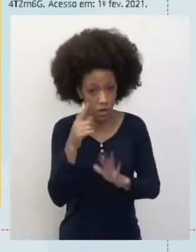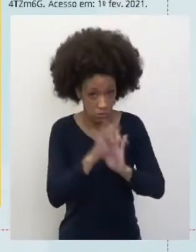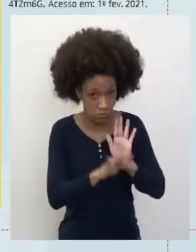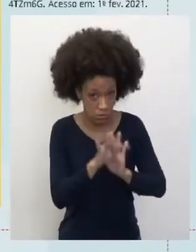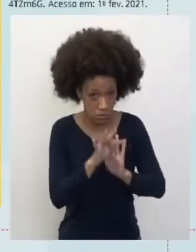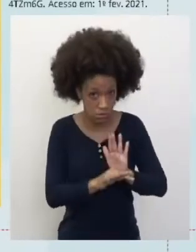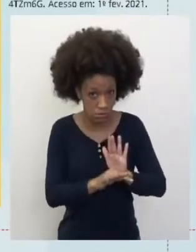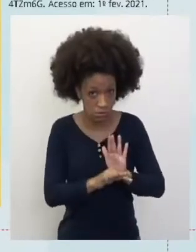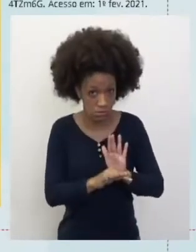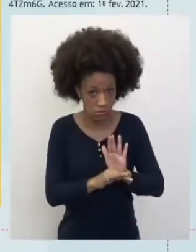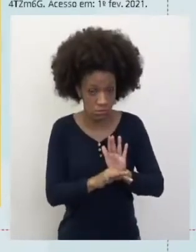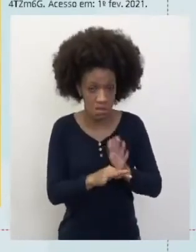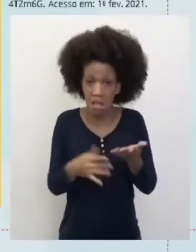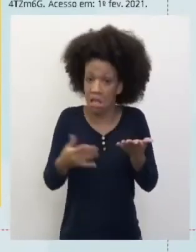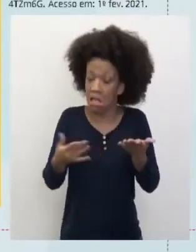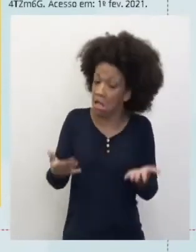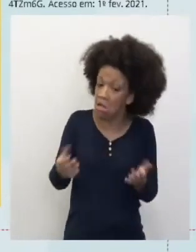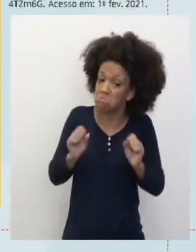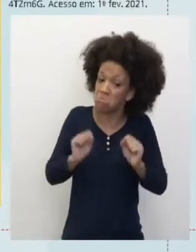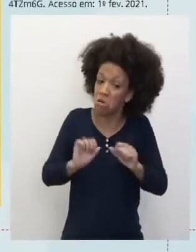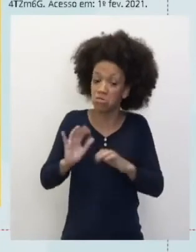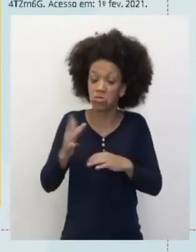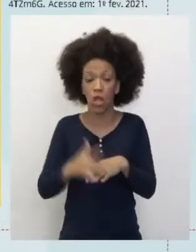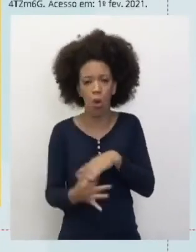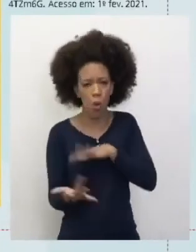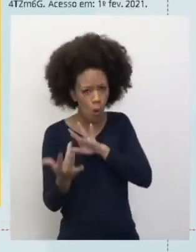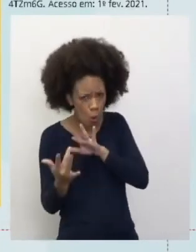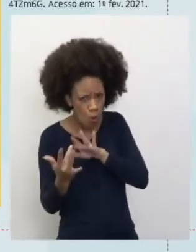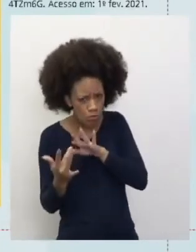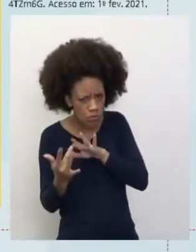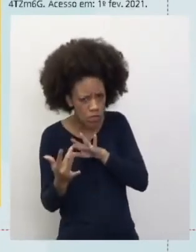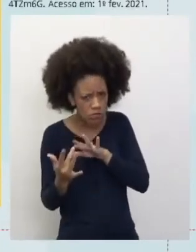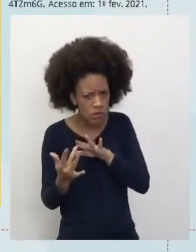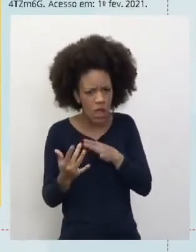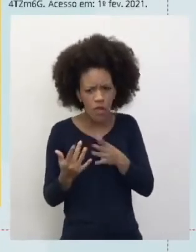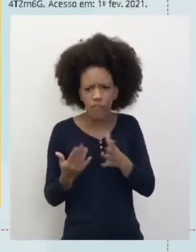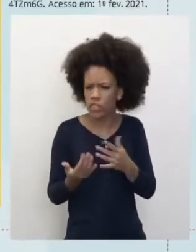Uma possibilidade. O contato, é possível entrar em contato com o autor?